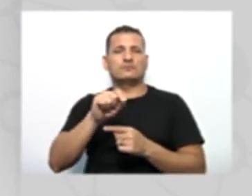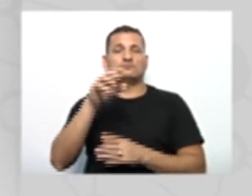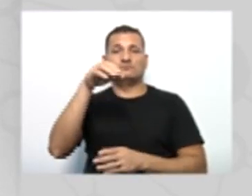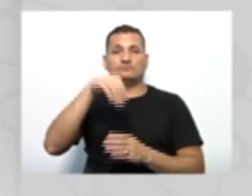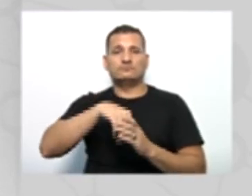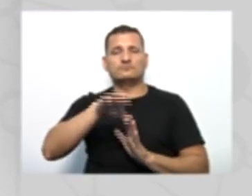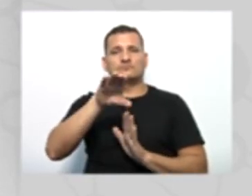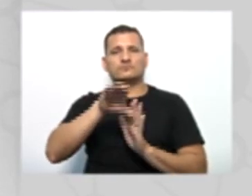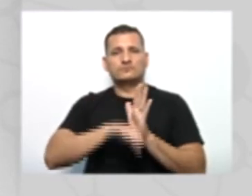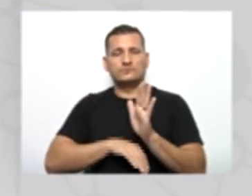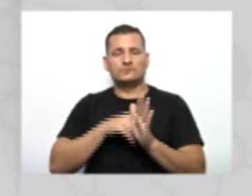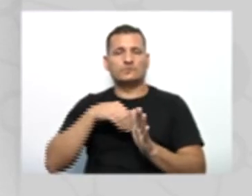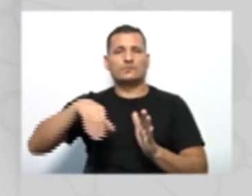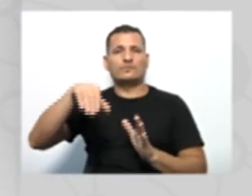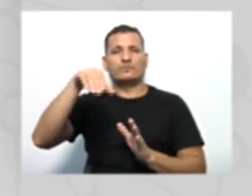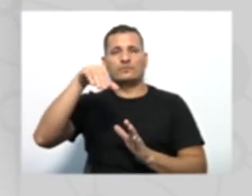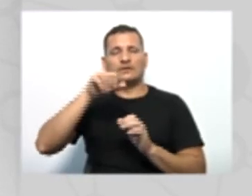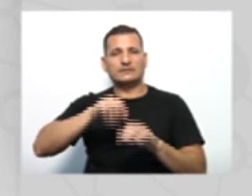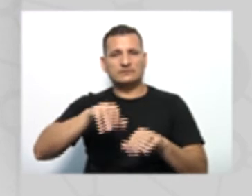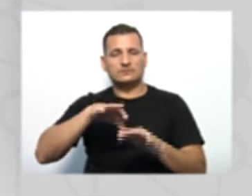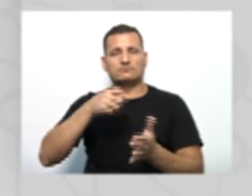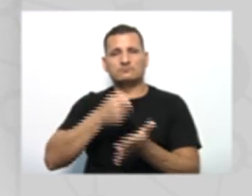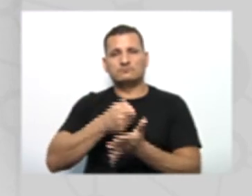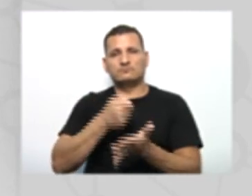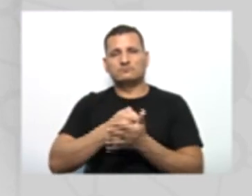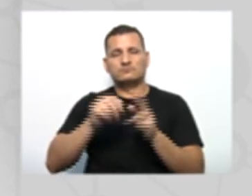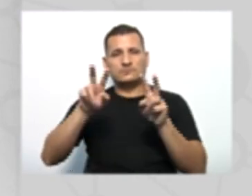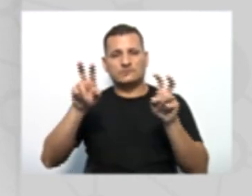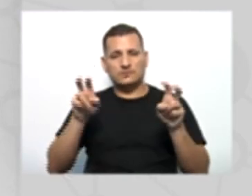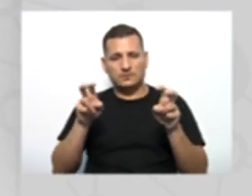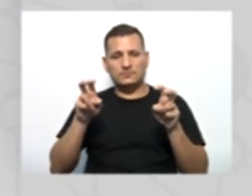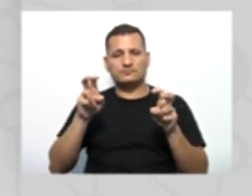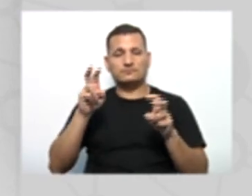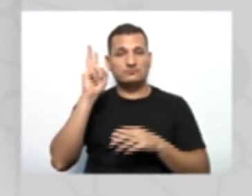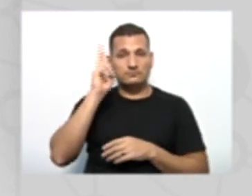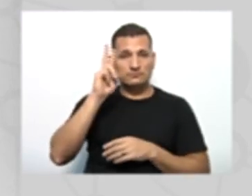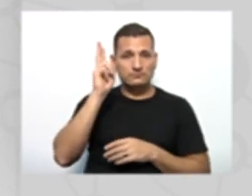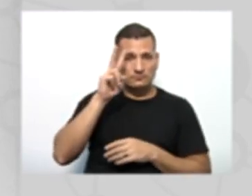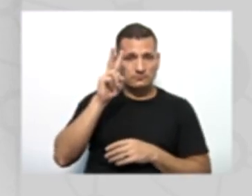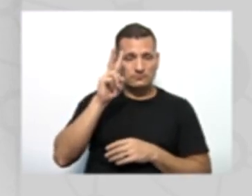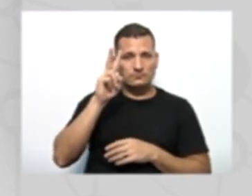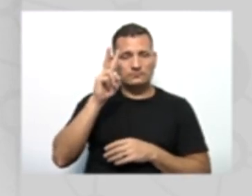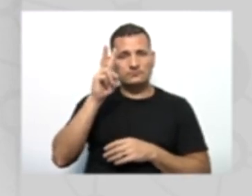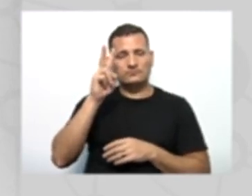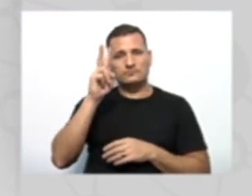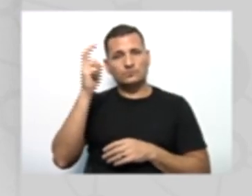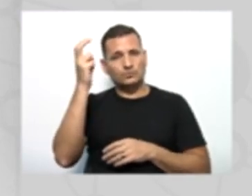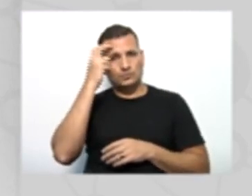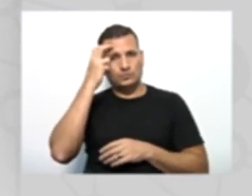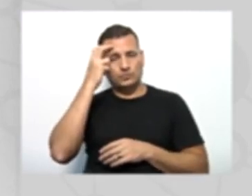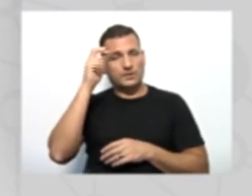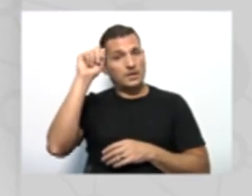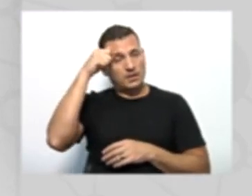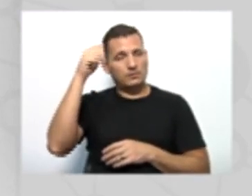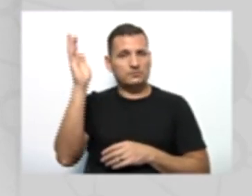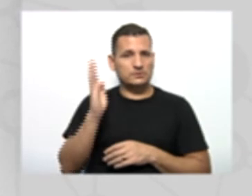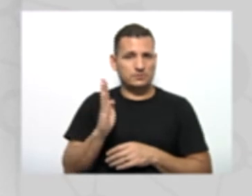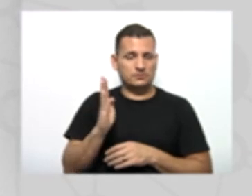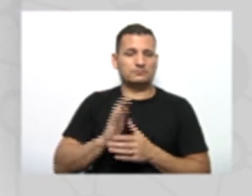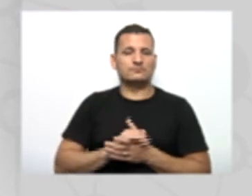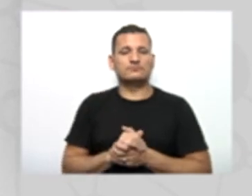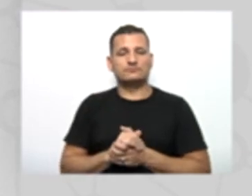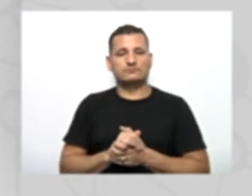e participar do exercício do poder político. E aqui nós temos também um ponto muito importante para o exercício da cidadania, que são as